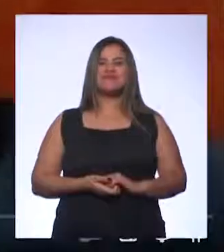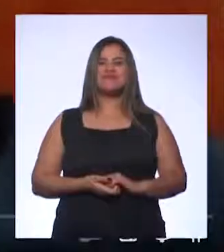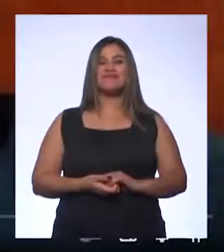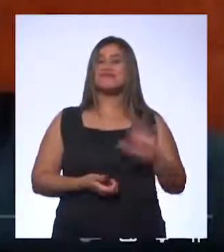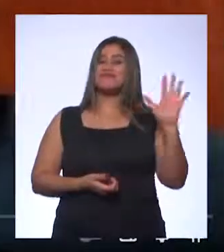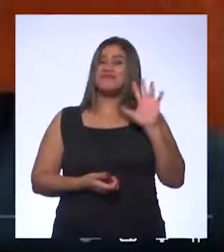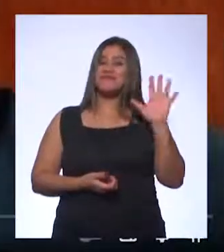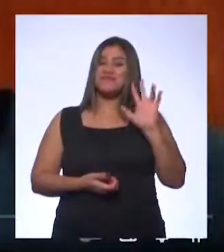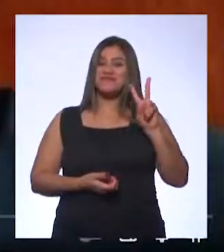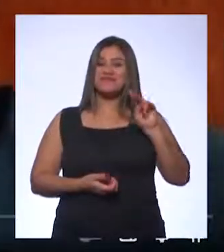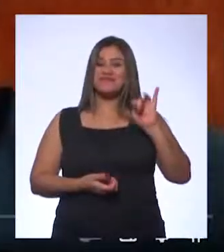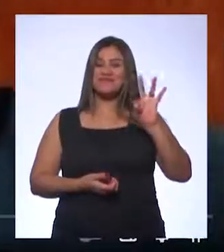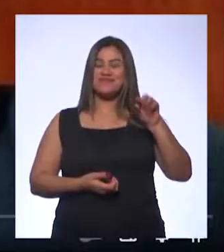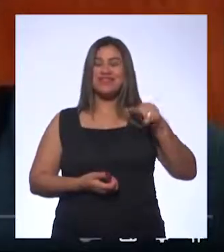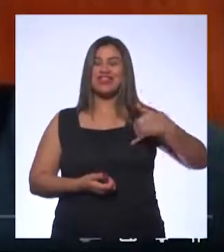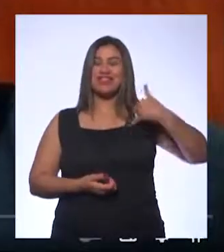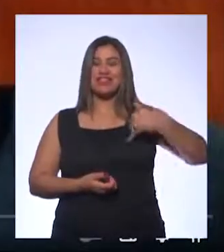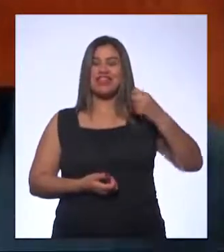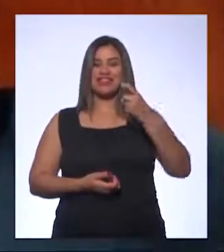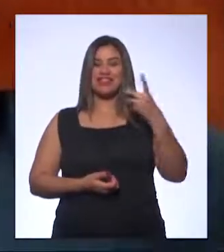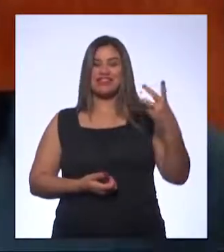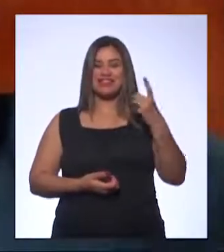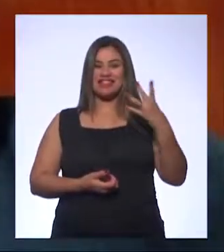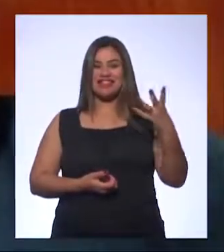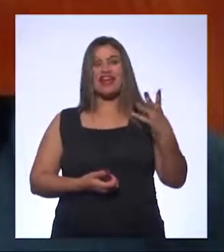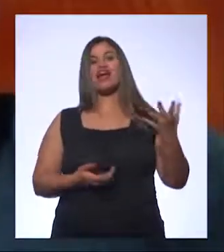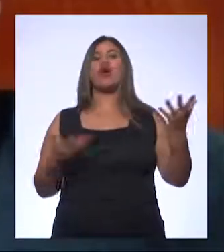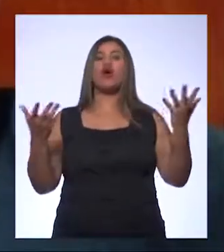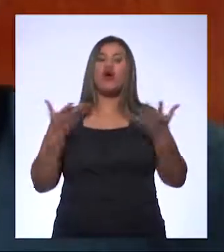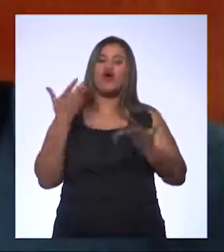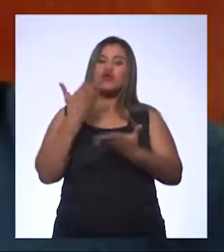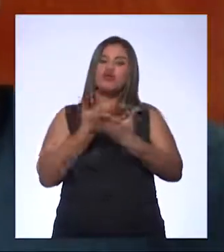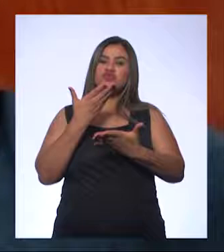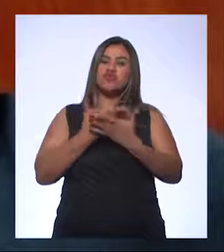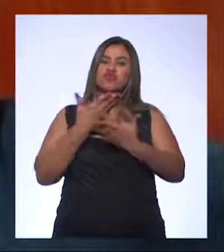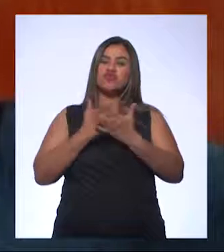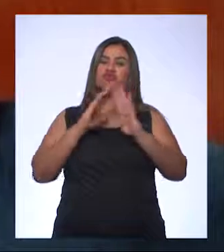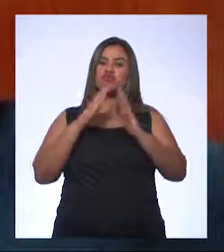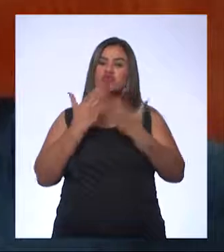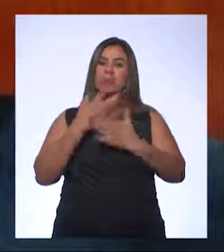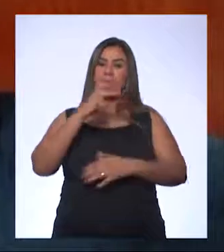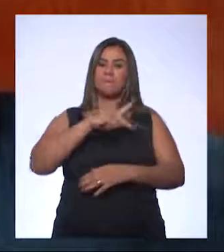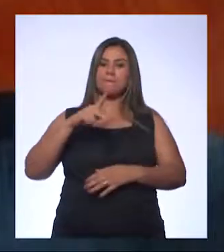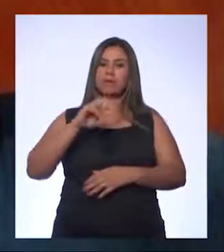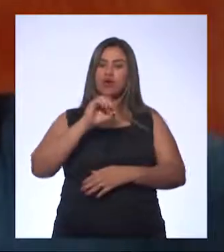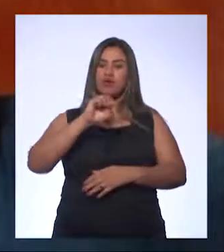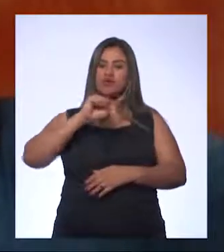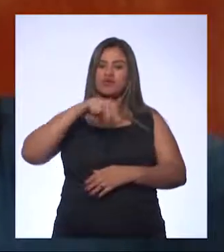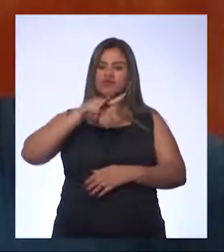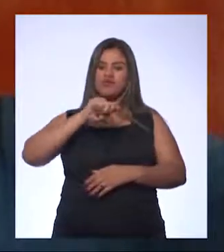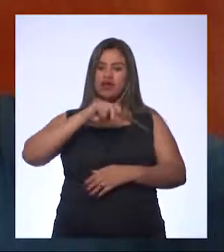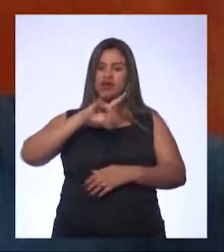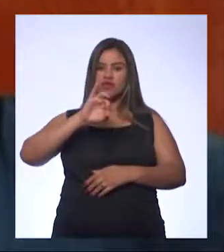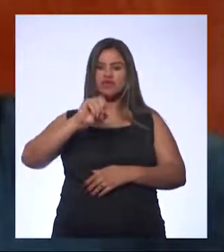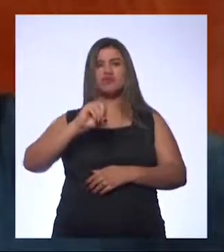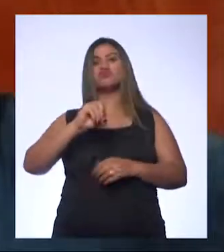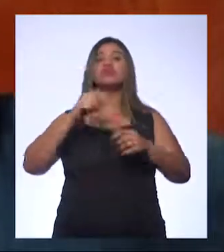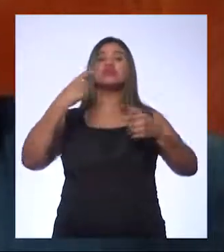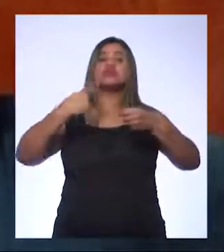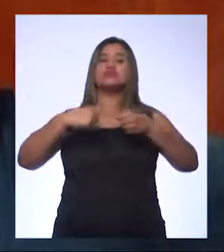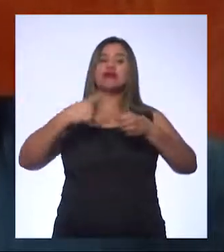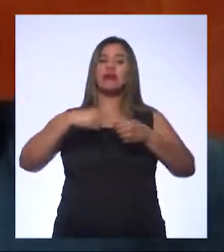sou o Vitor e tenho 13 anos de idade. Atualmente eu estudo na escola Professor Oswaldo Januzzi em uma cidade